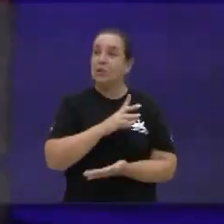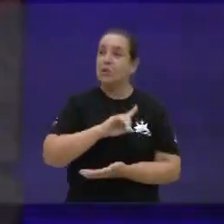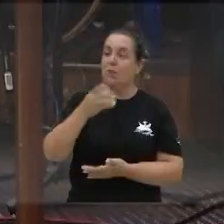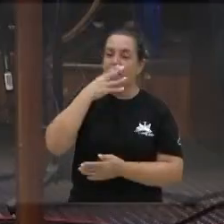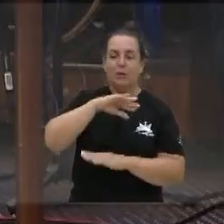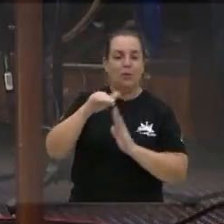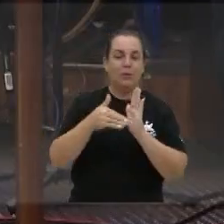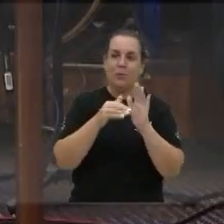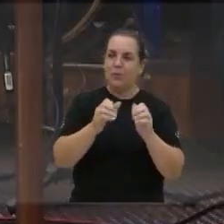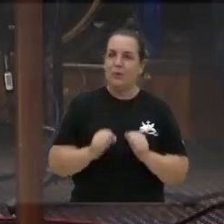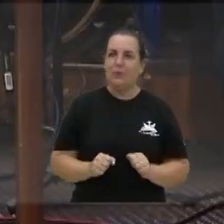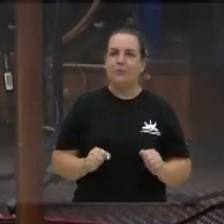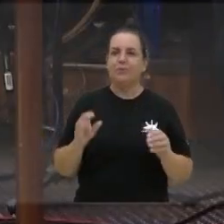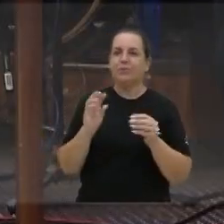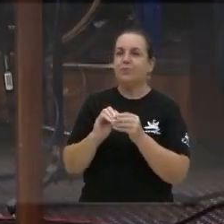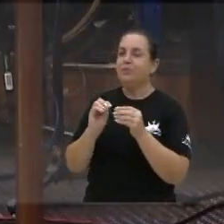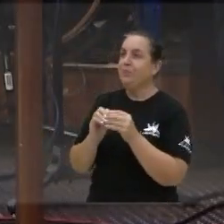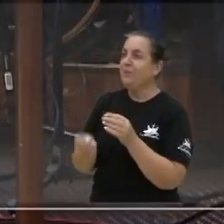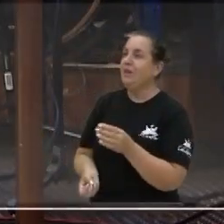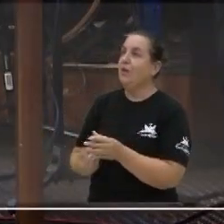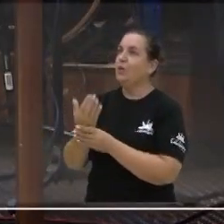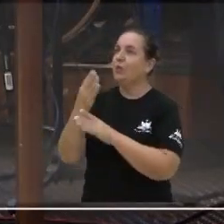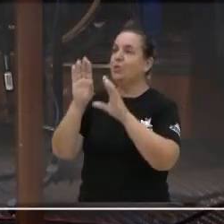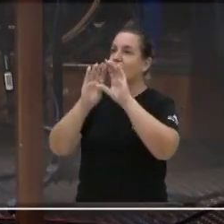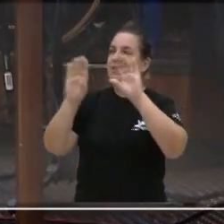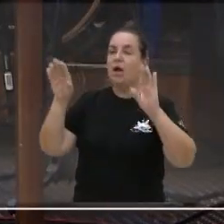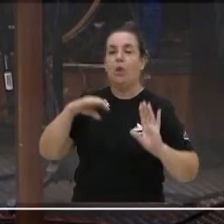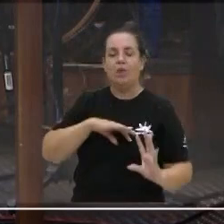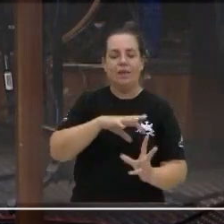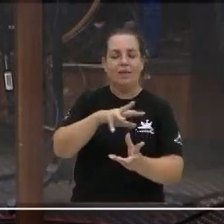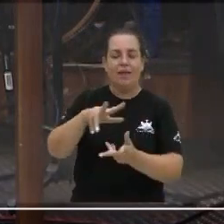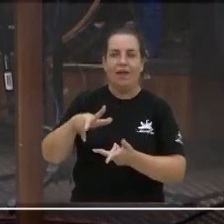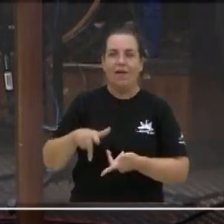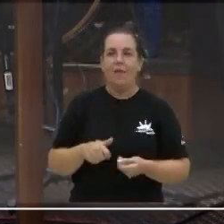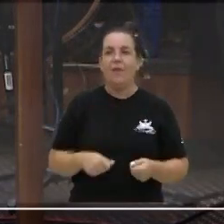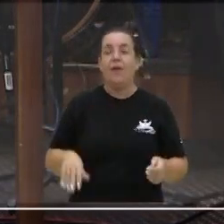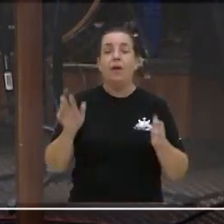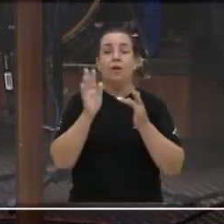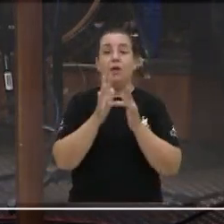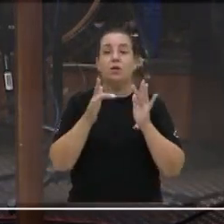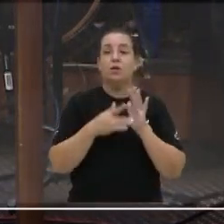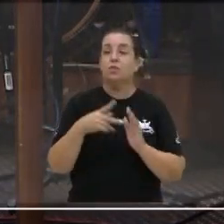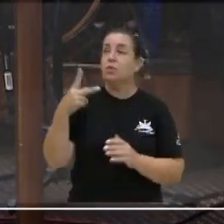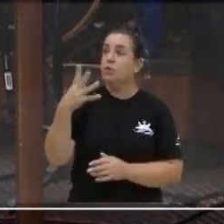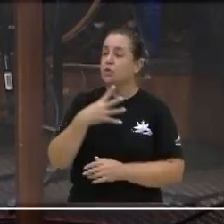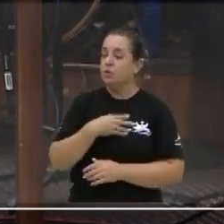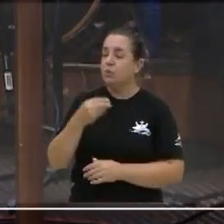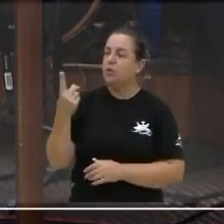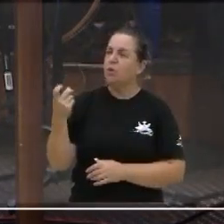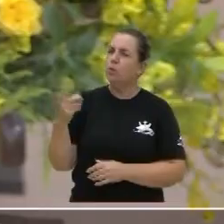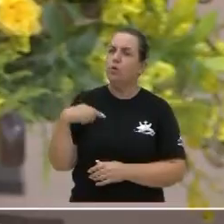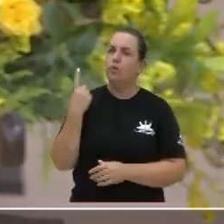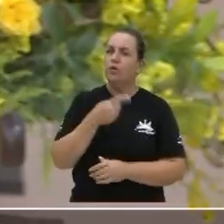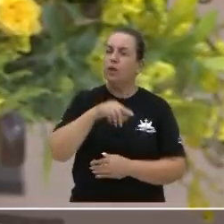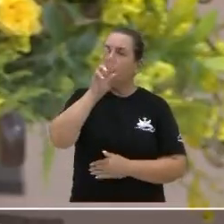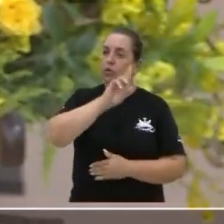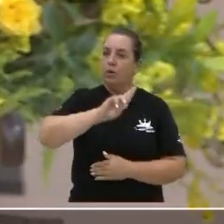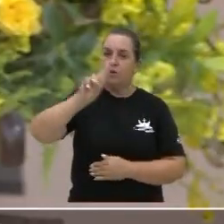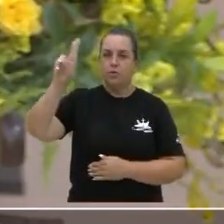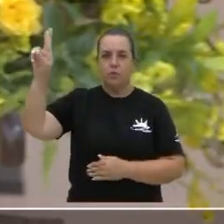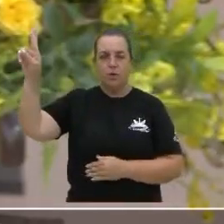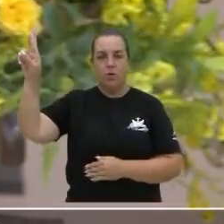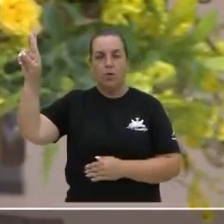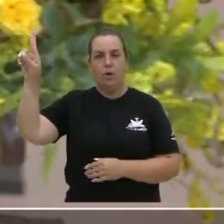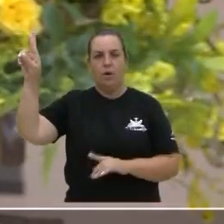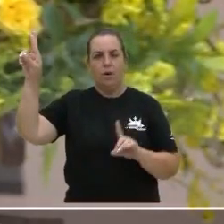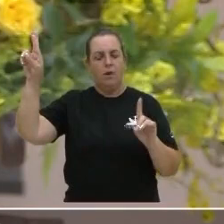Deus Pai Todo-Poderoso, Criador do céu e da terra, e em Jesus Cristo, seu único Filho,